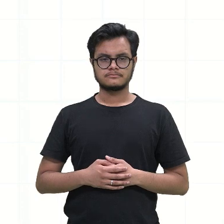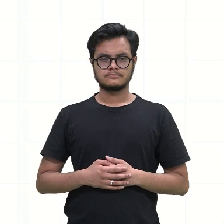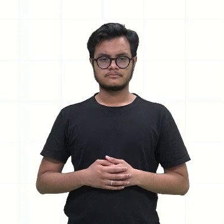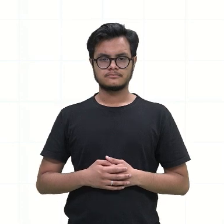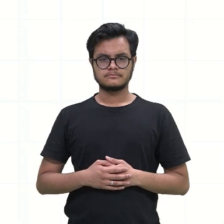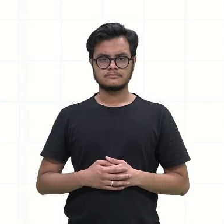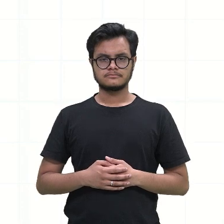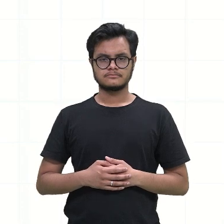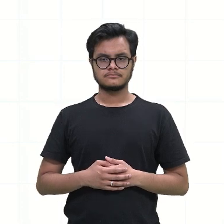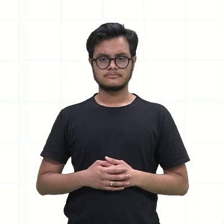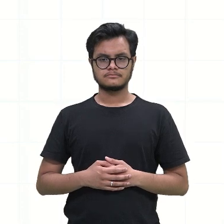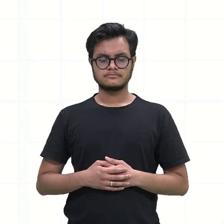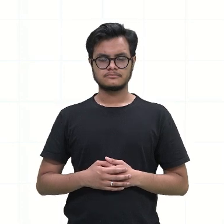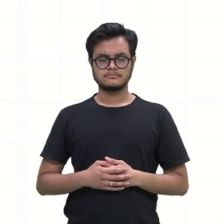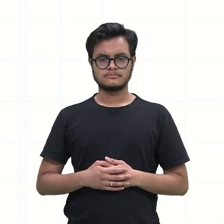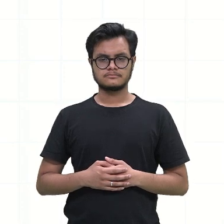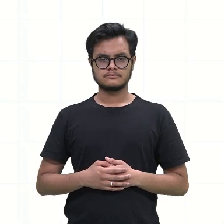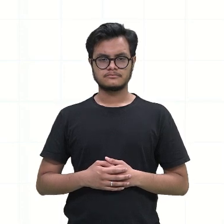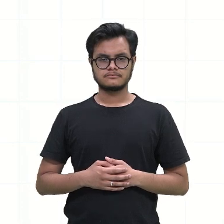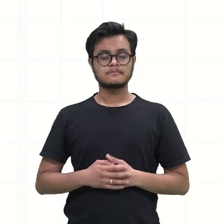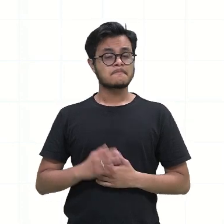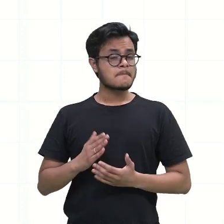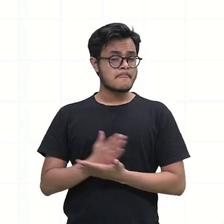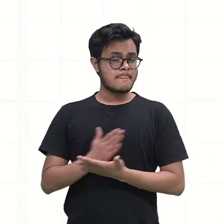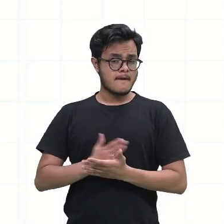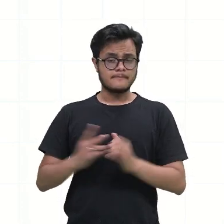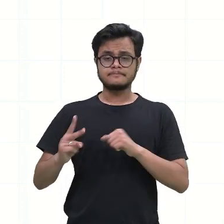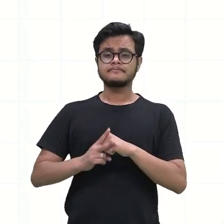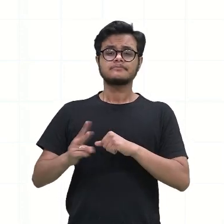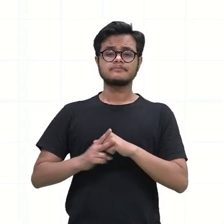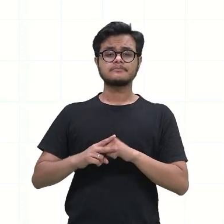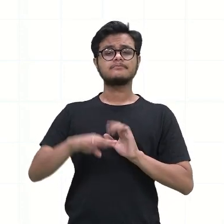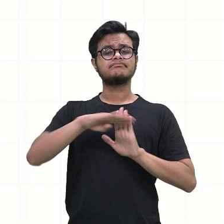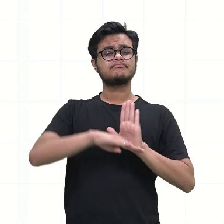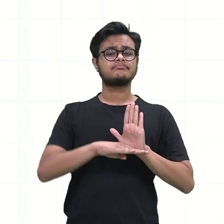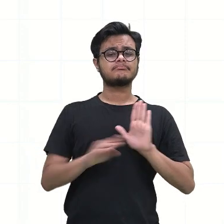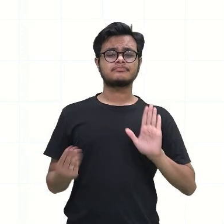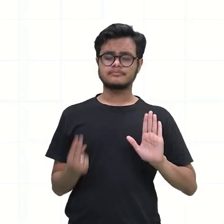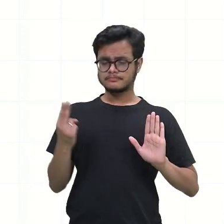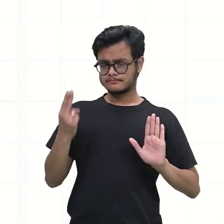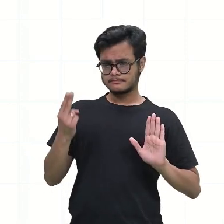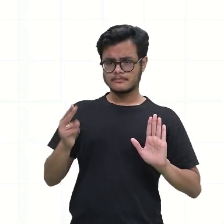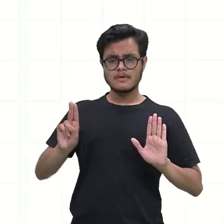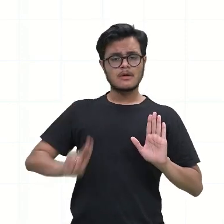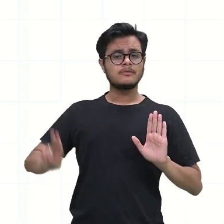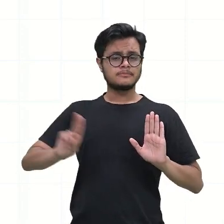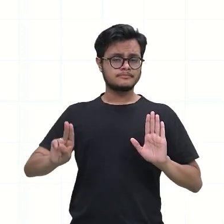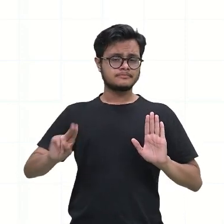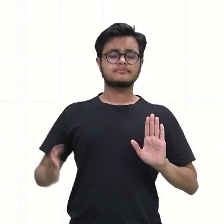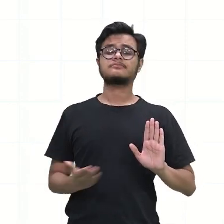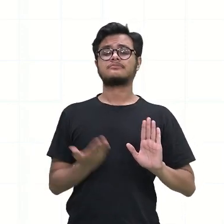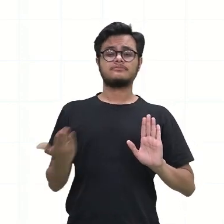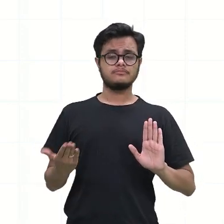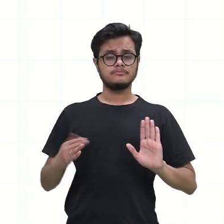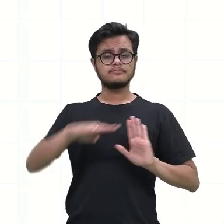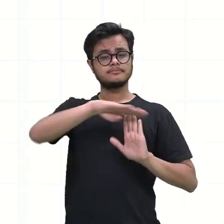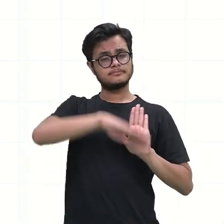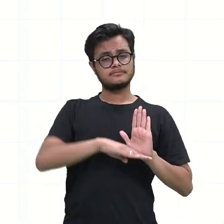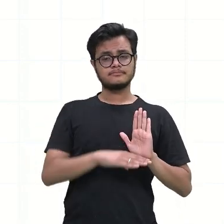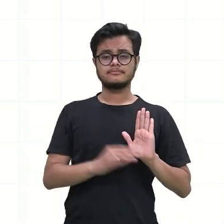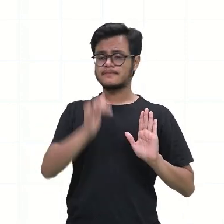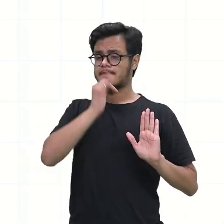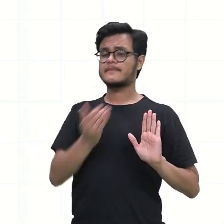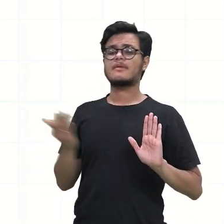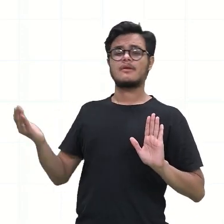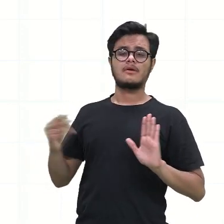sentidos, alguns valores semânticos aí, olha só, que eles vão indicar, que são esses aqui, ó, alguns sentidos